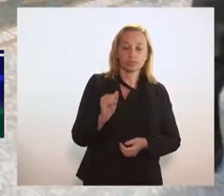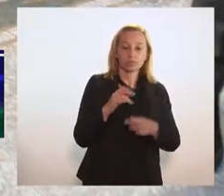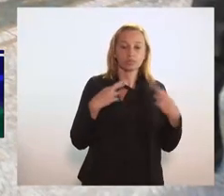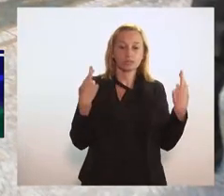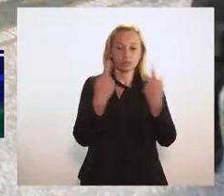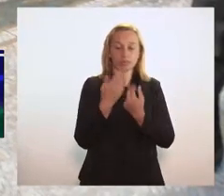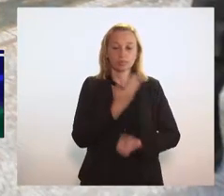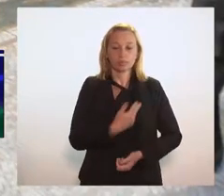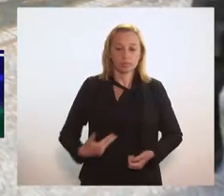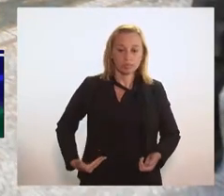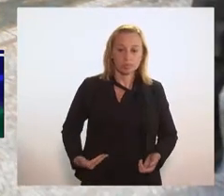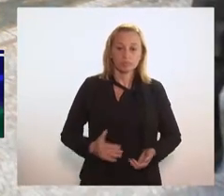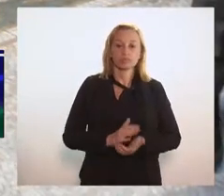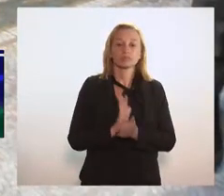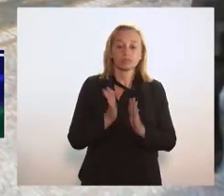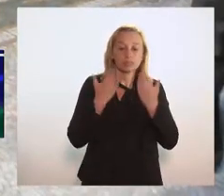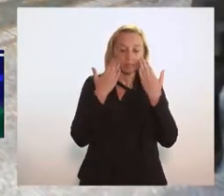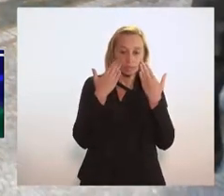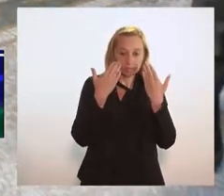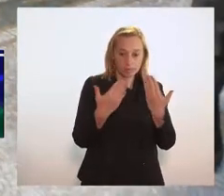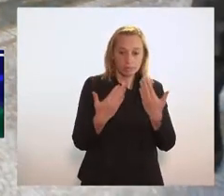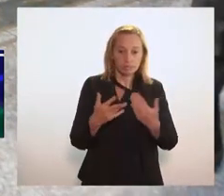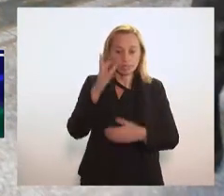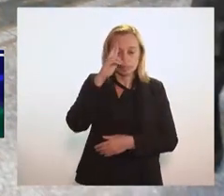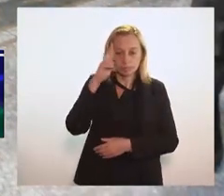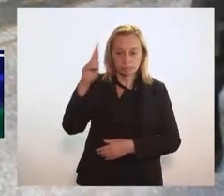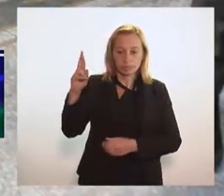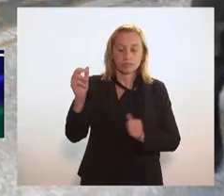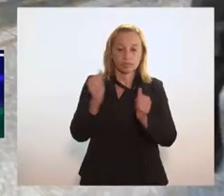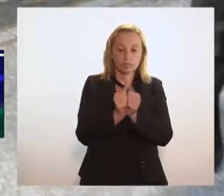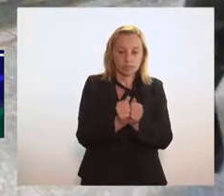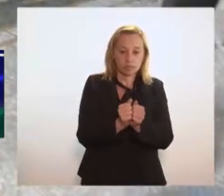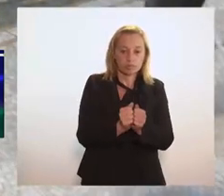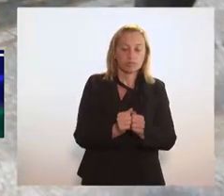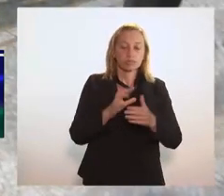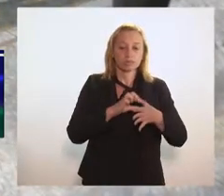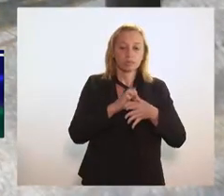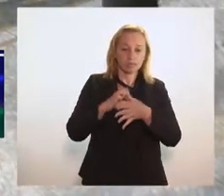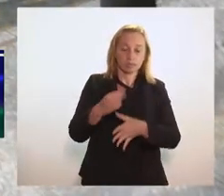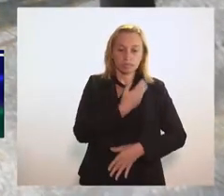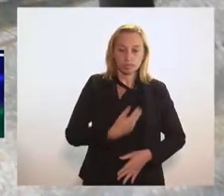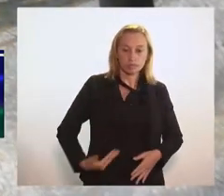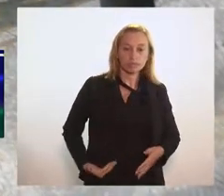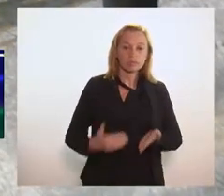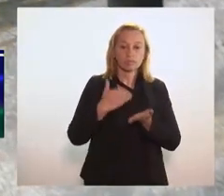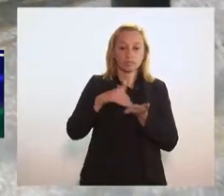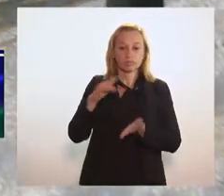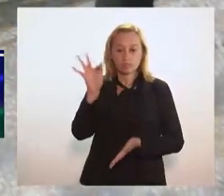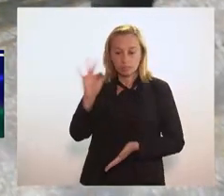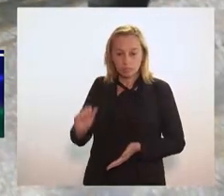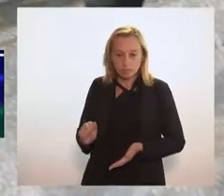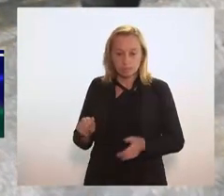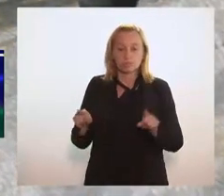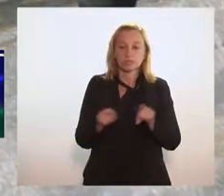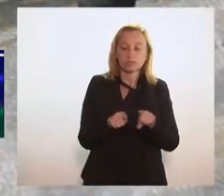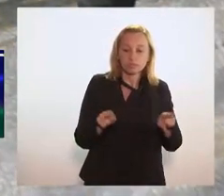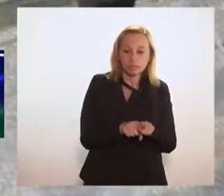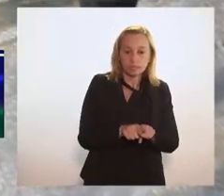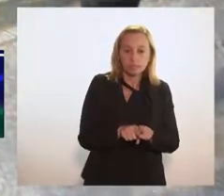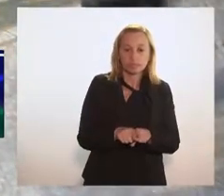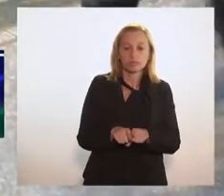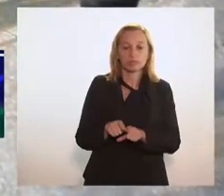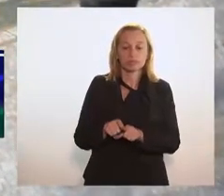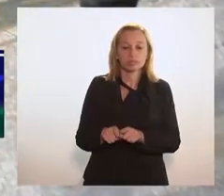audiência pública e apresentar para o senhor, junto ao líder de governo, junto ao secretário de Fazenda, e também sair no